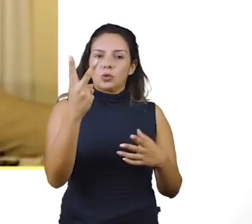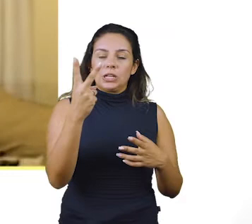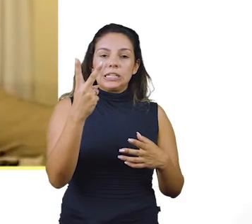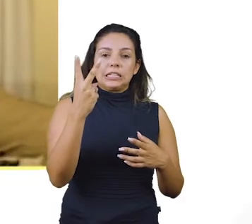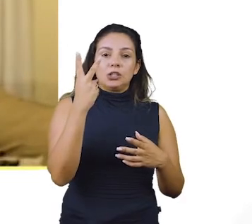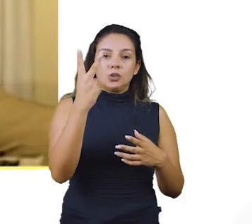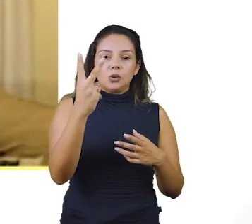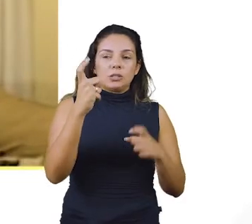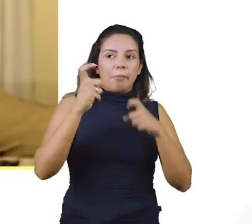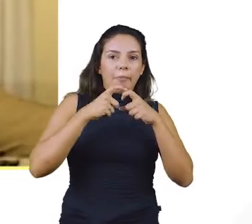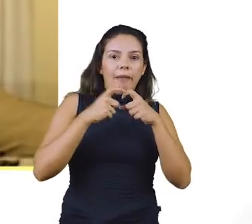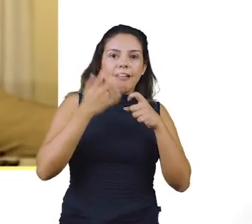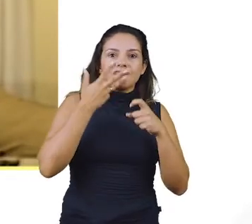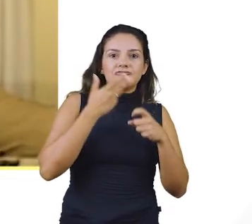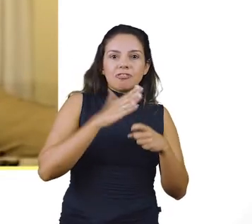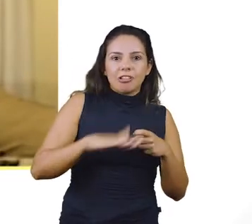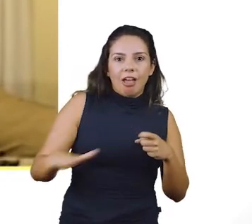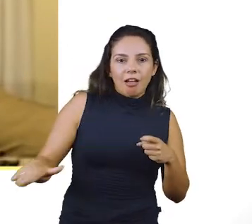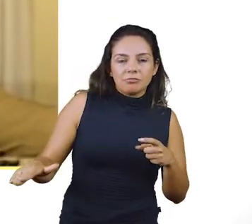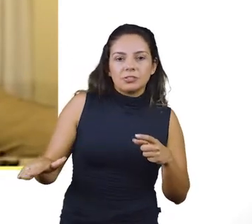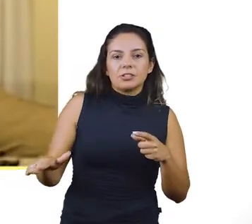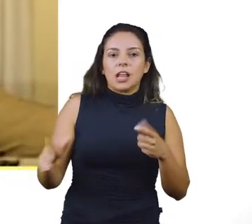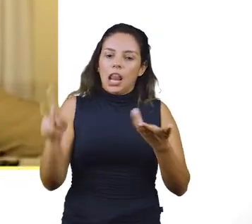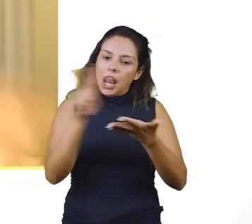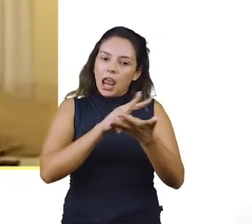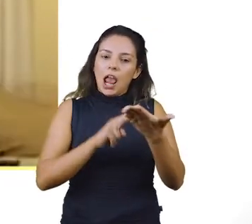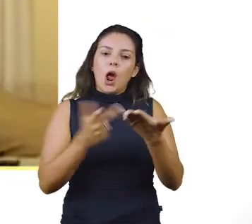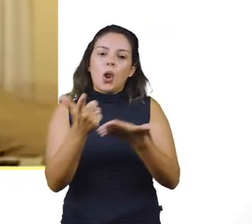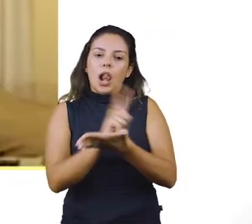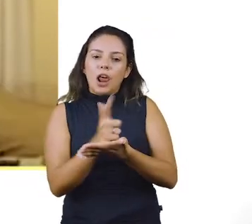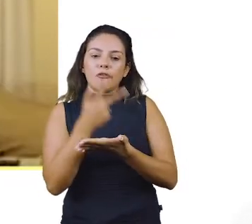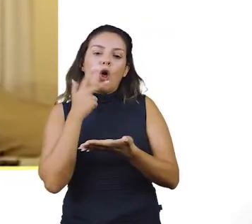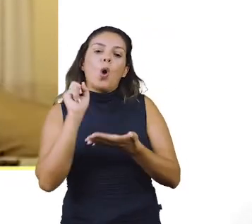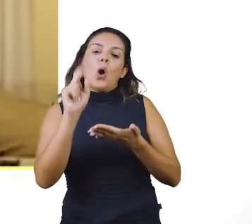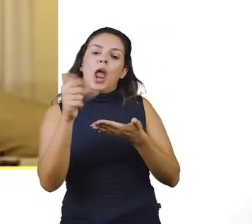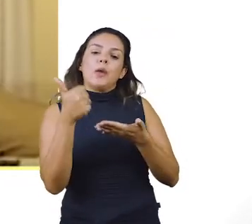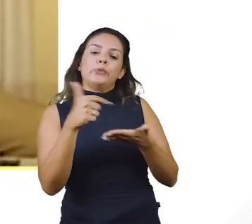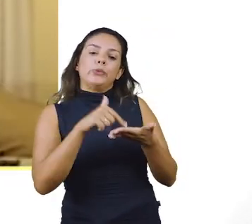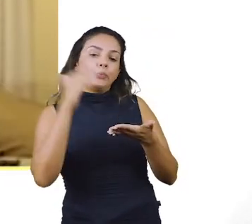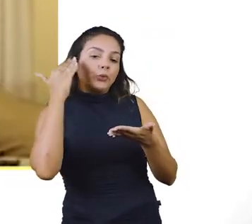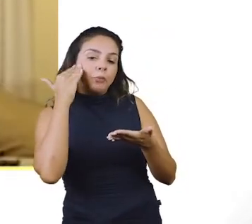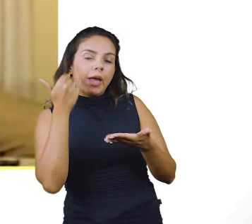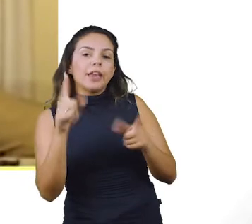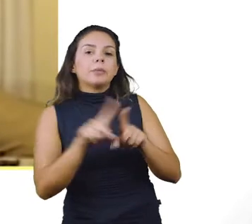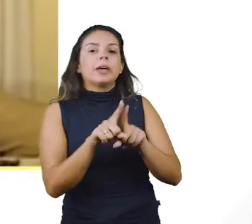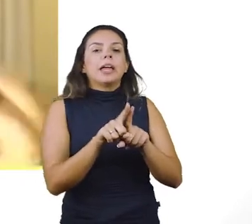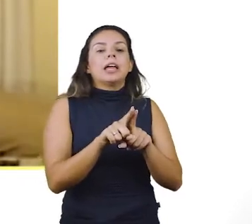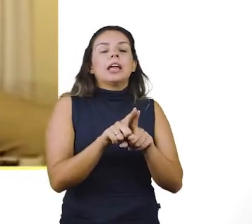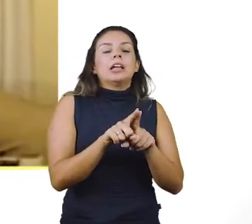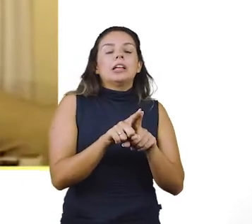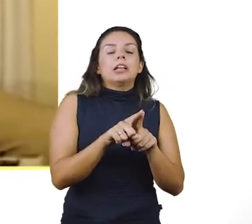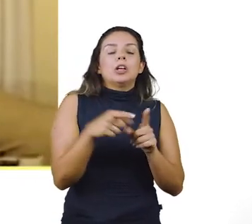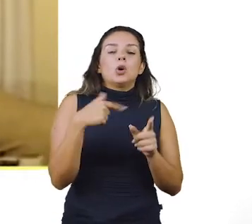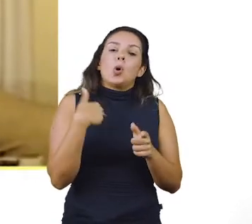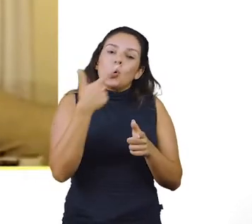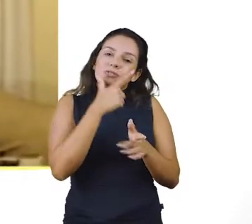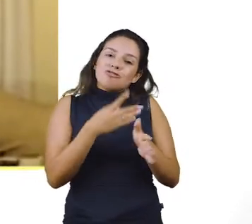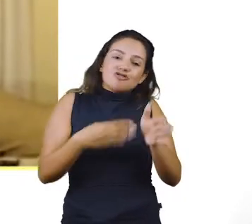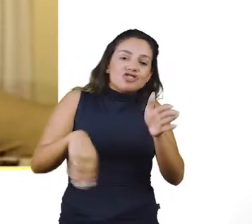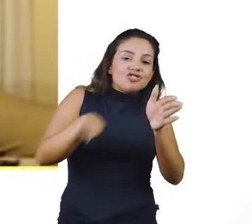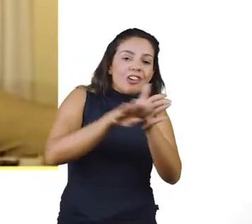pediatras, 2 psicólogos, um psiquiatra agora, além de 2 escritores infantis para que eu chegasse a esse formato